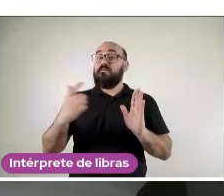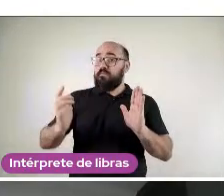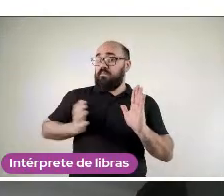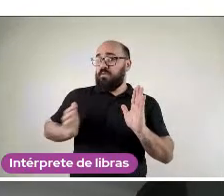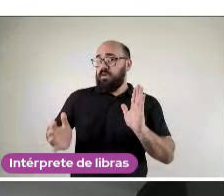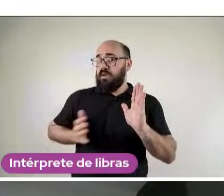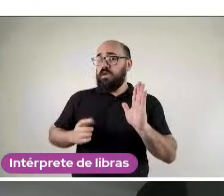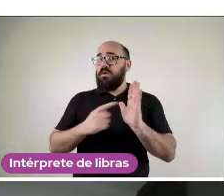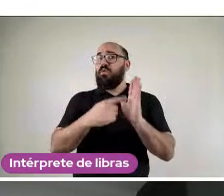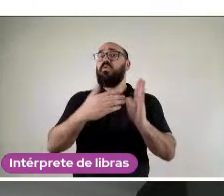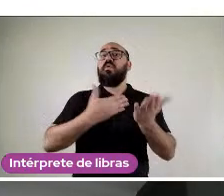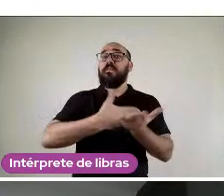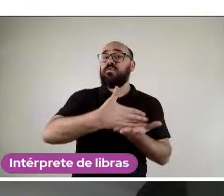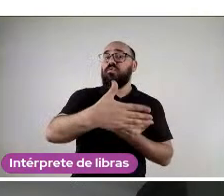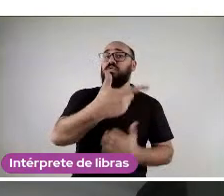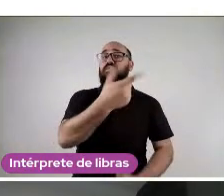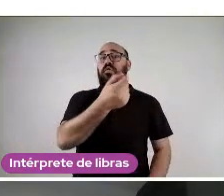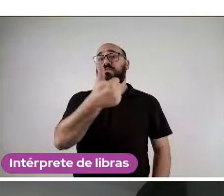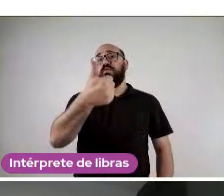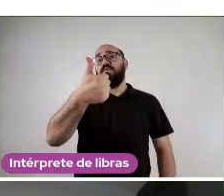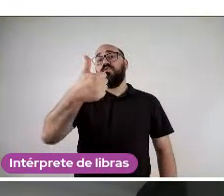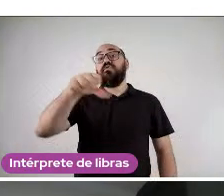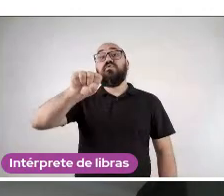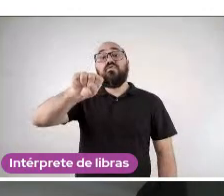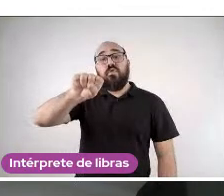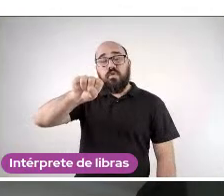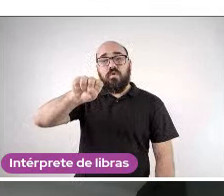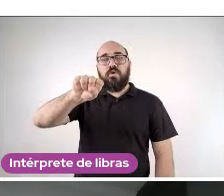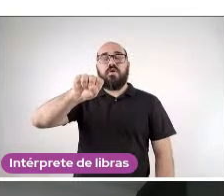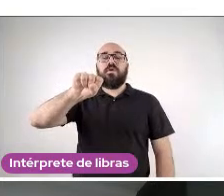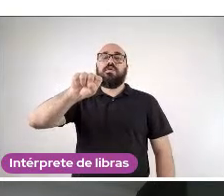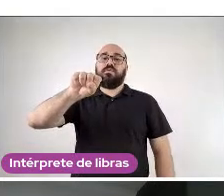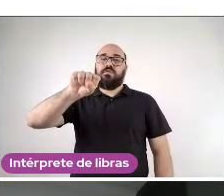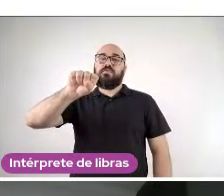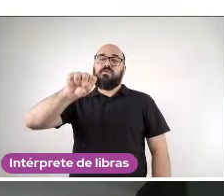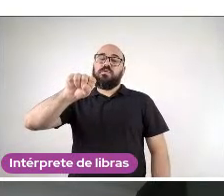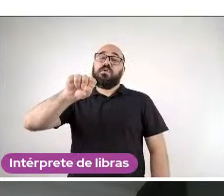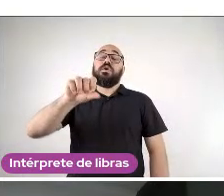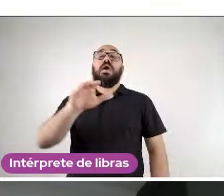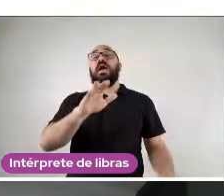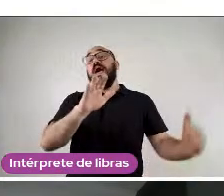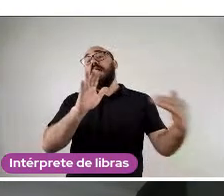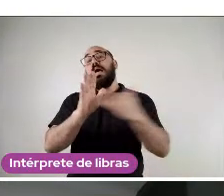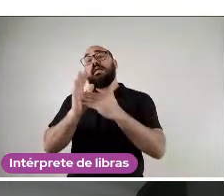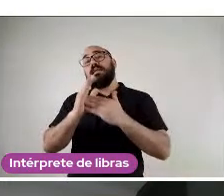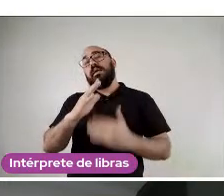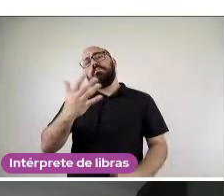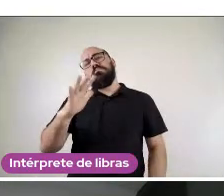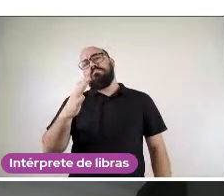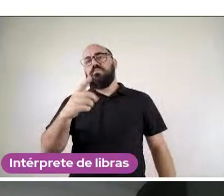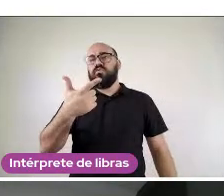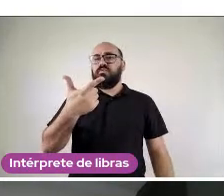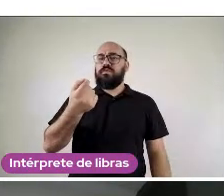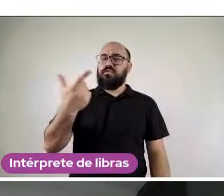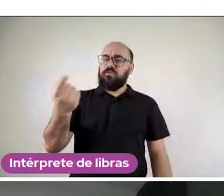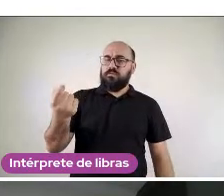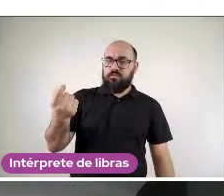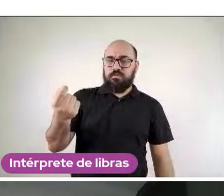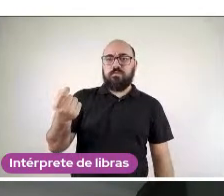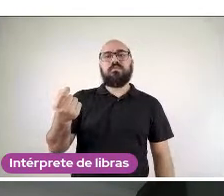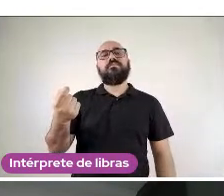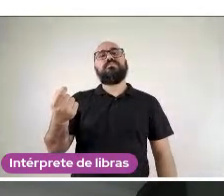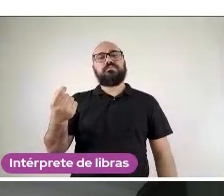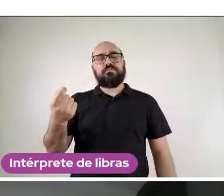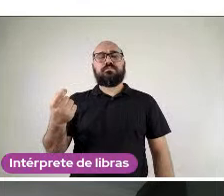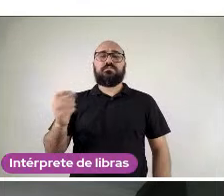no ano de 2018, né, logo após a promulgação da década, e foi até o período de 2020. Esse processo